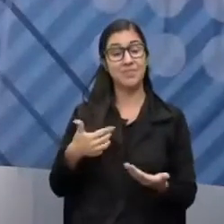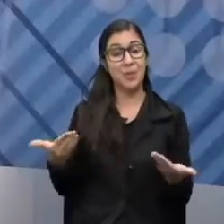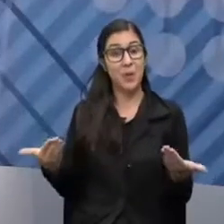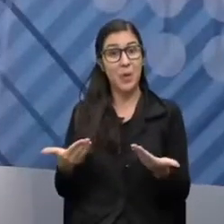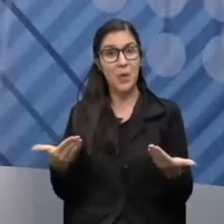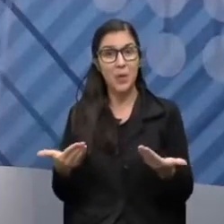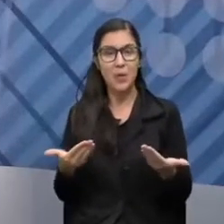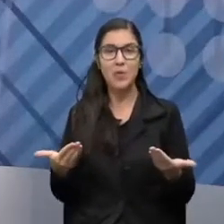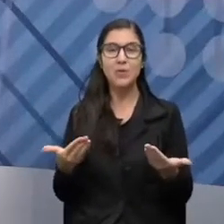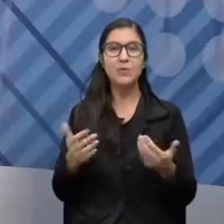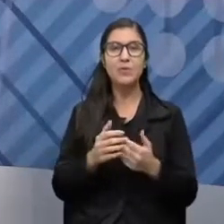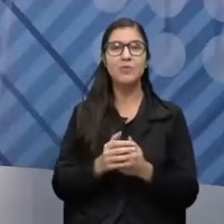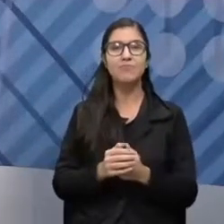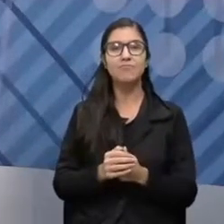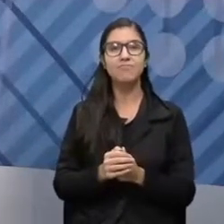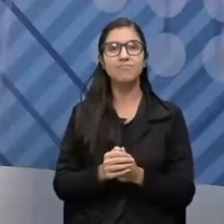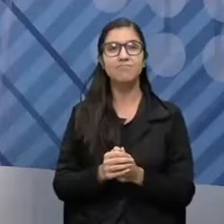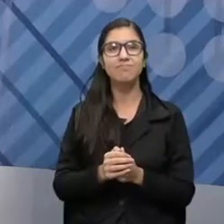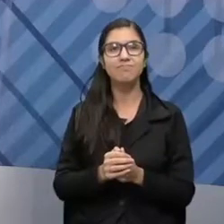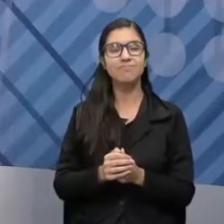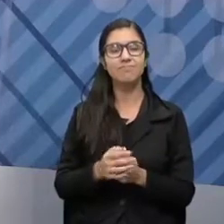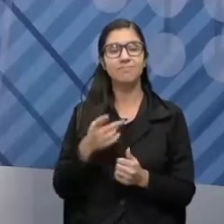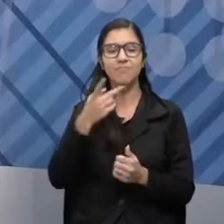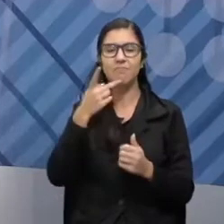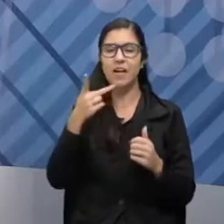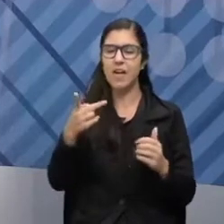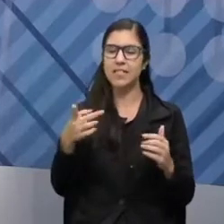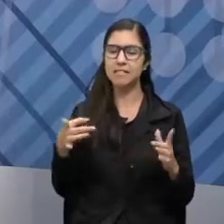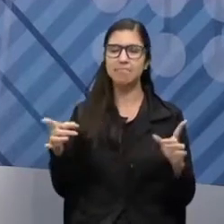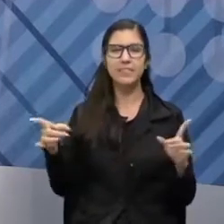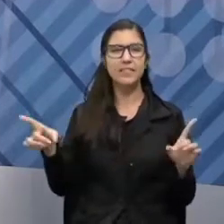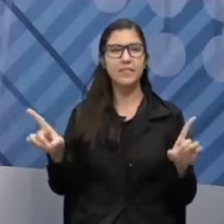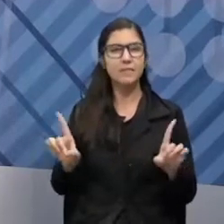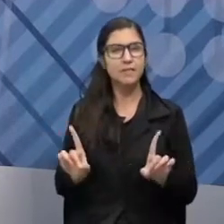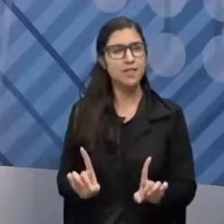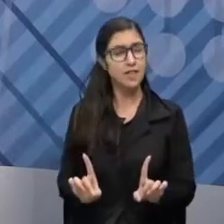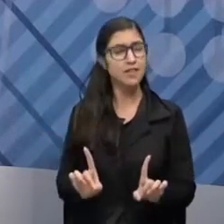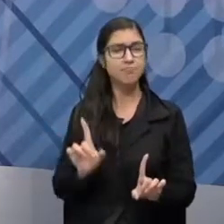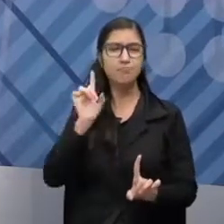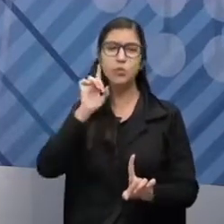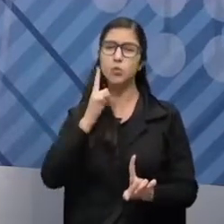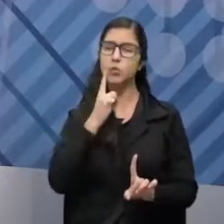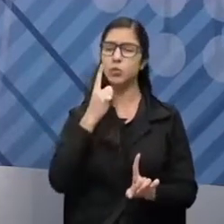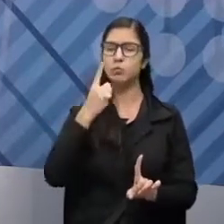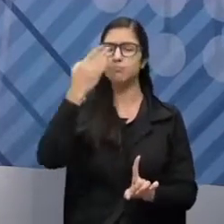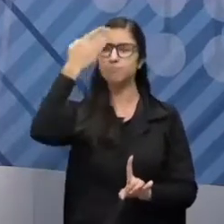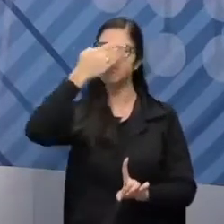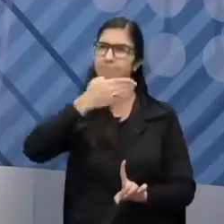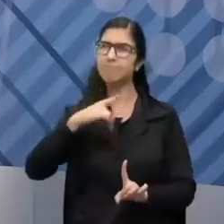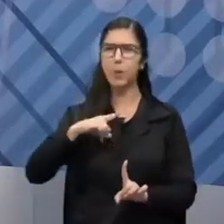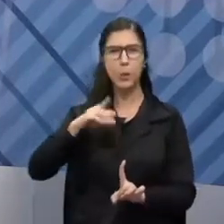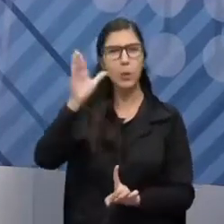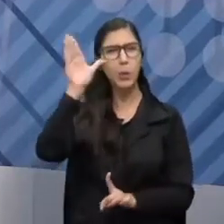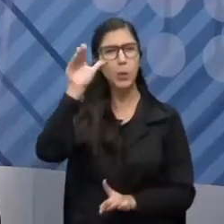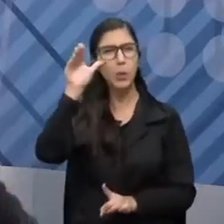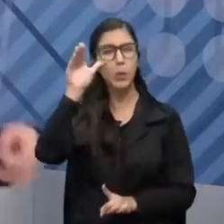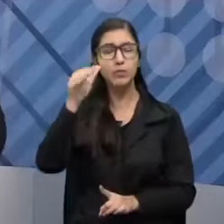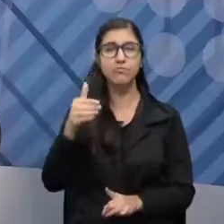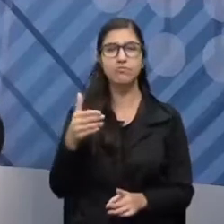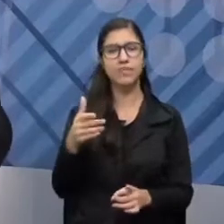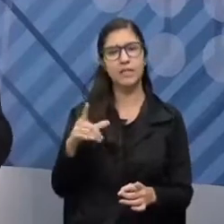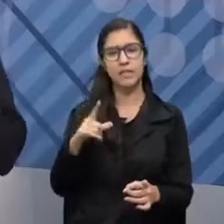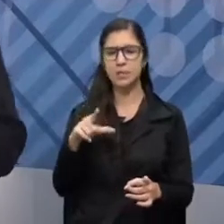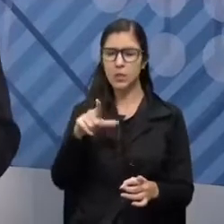vocês essa deficiência tão instigante que é a surdo-cegueira, né? Porque se pensarmos como que alguém